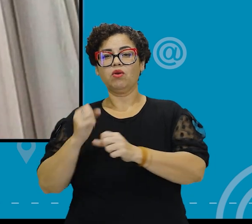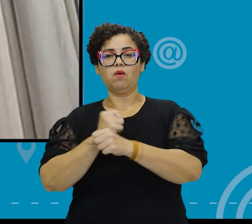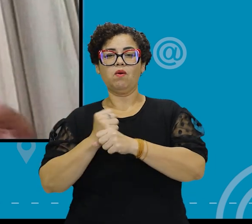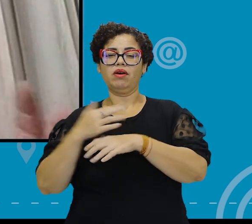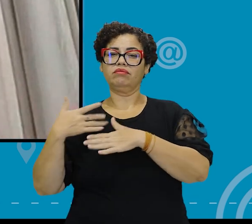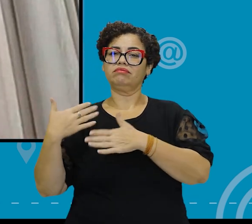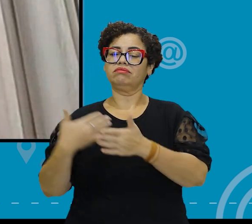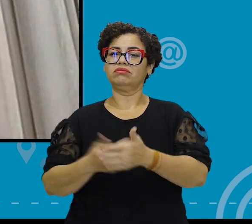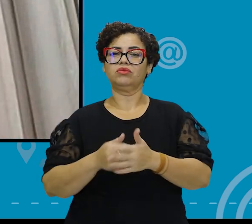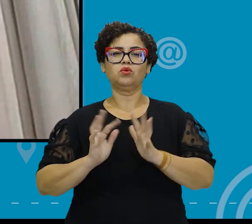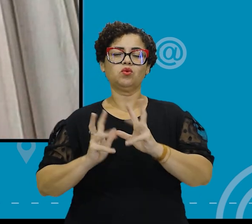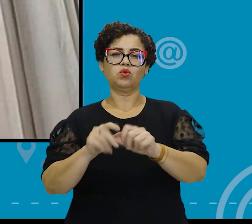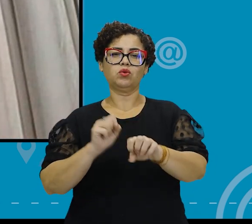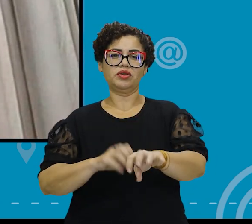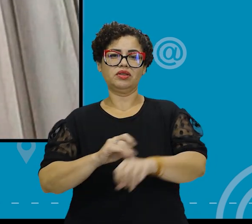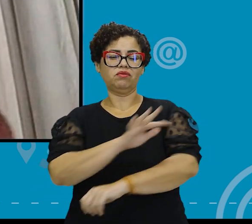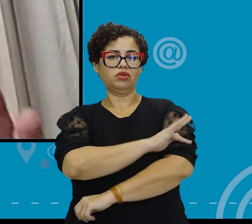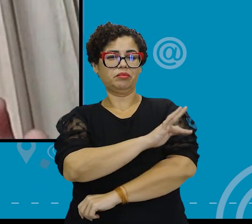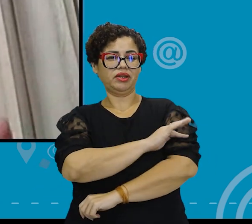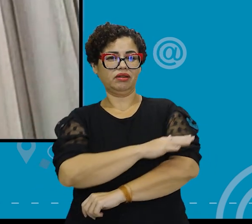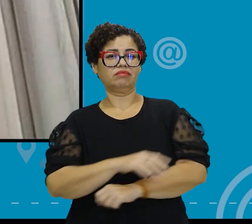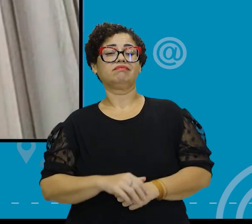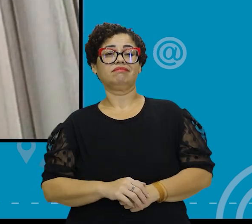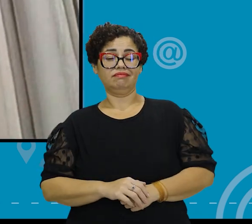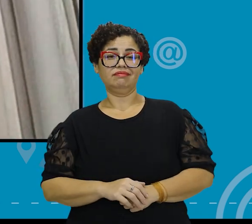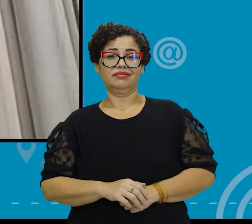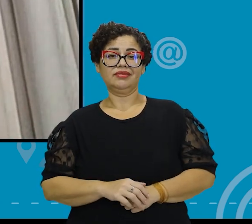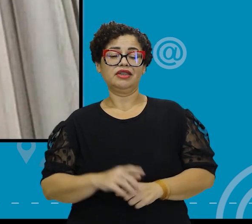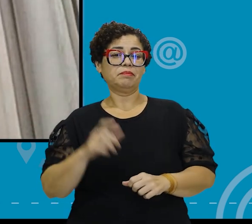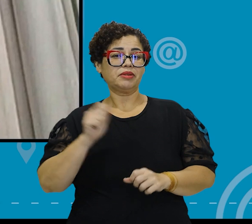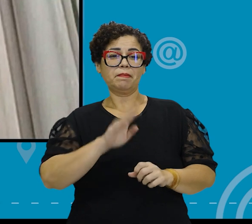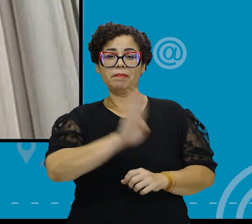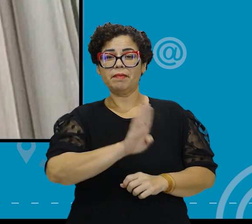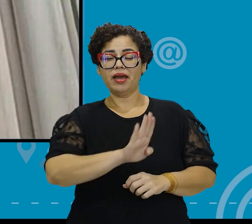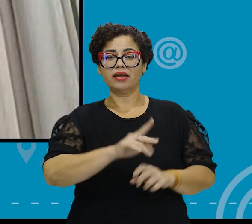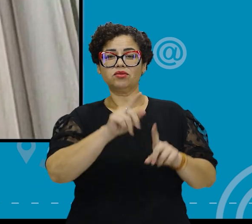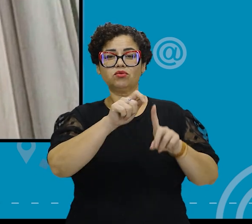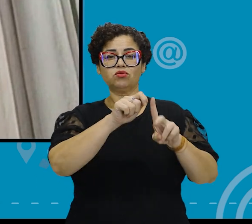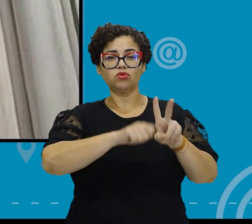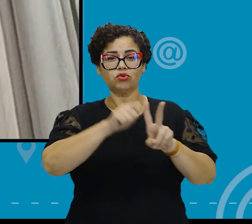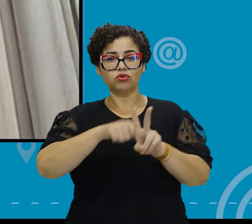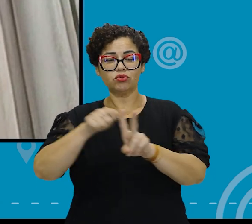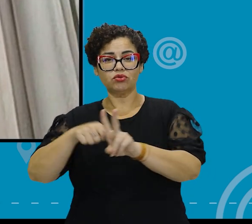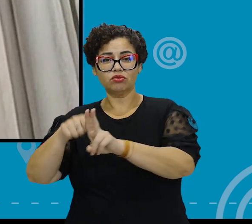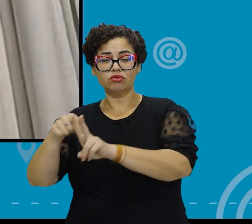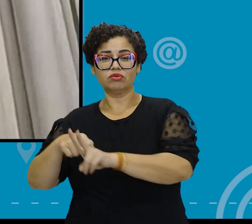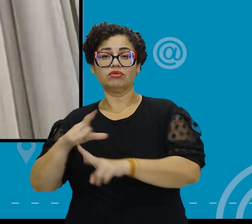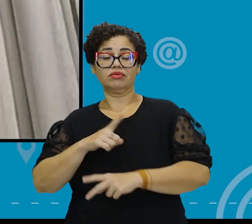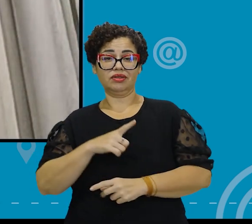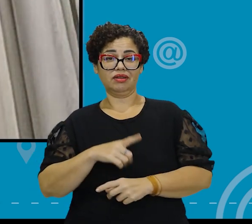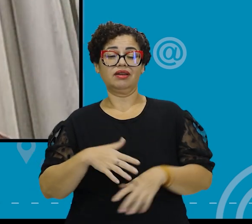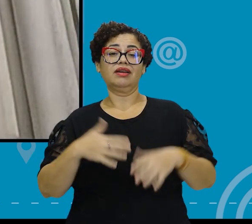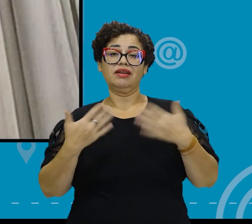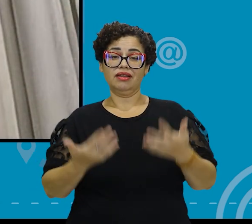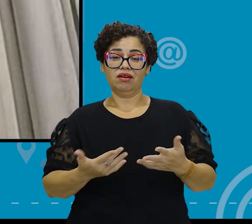de todo o ensino fundamental. Uma sistematização até mesmo por bimestre, já que nós temos os cortes temporais. Então,